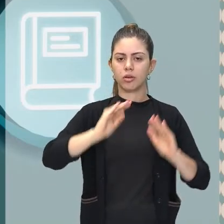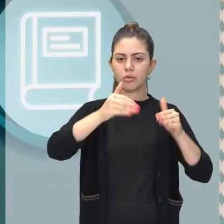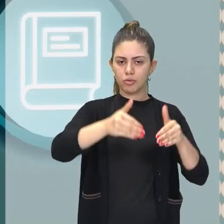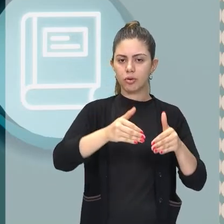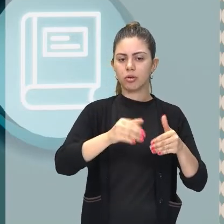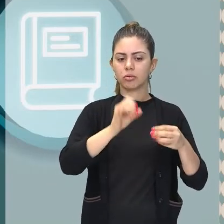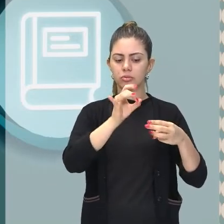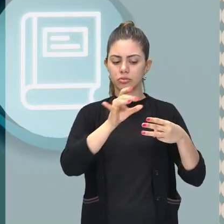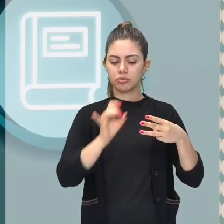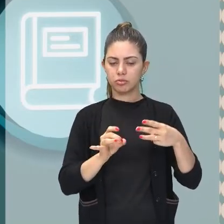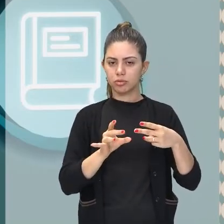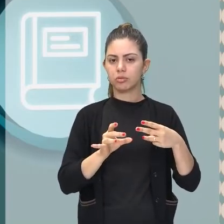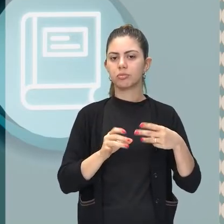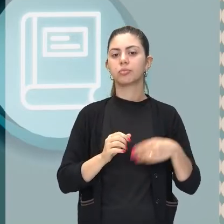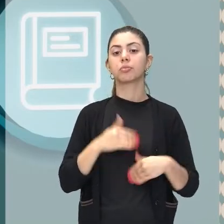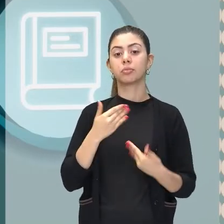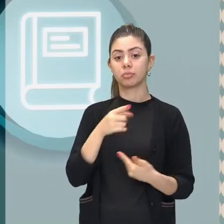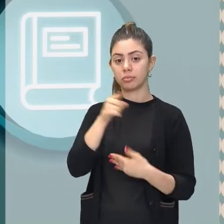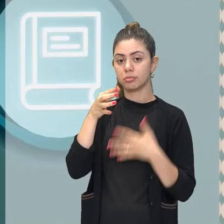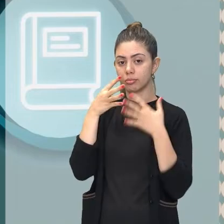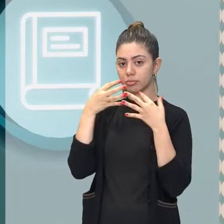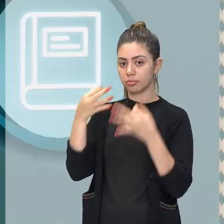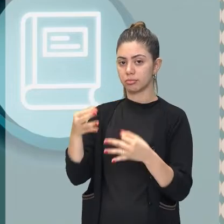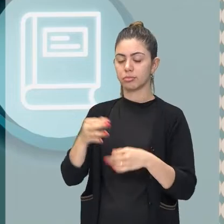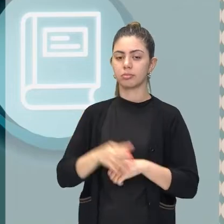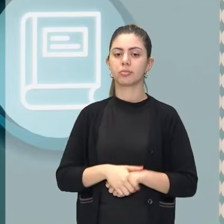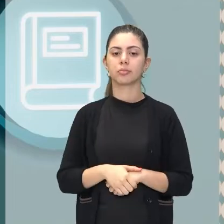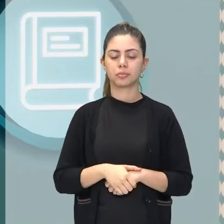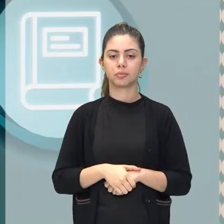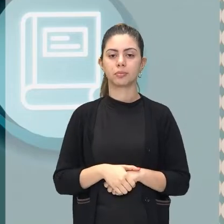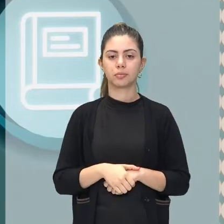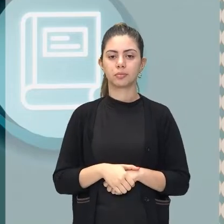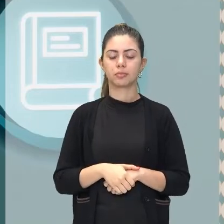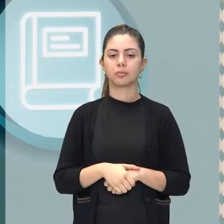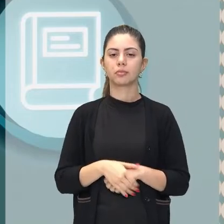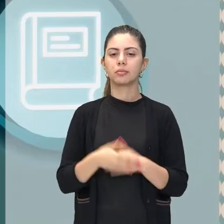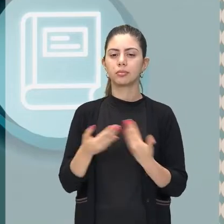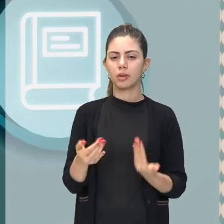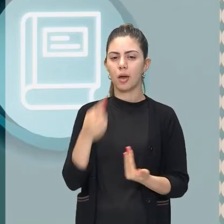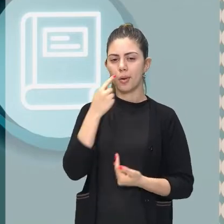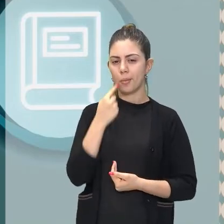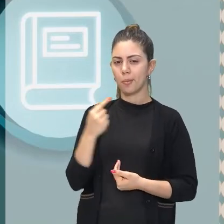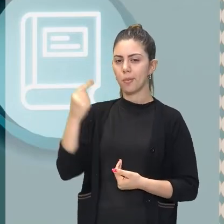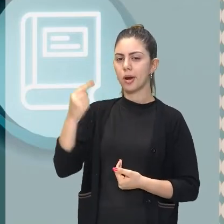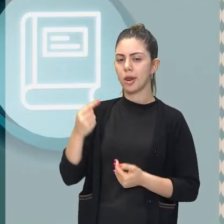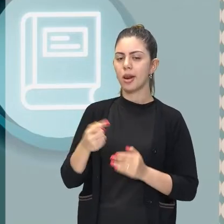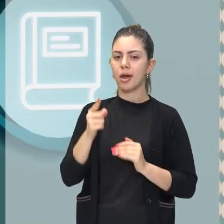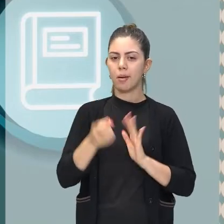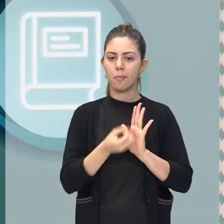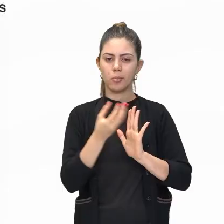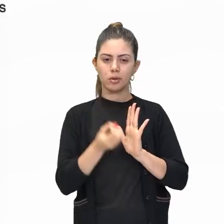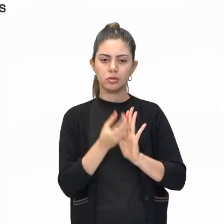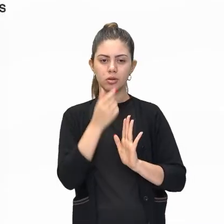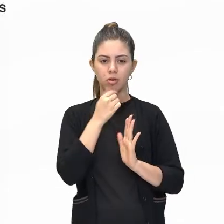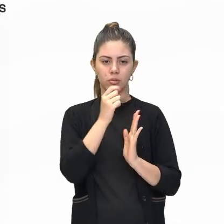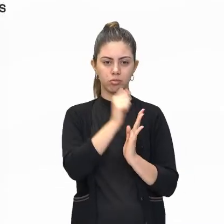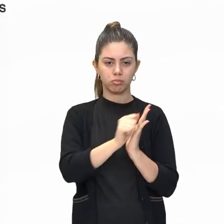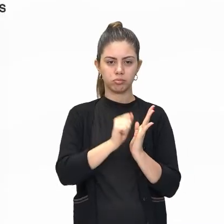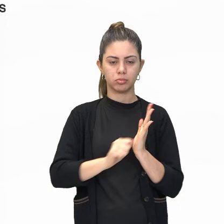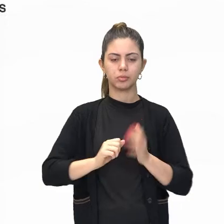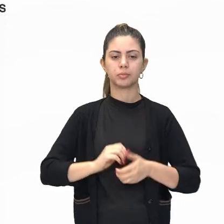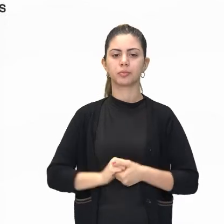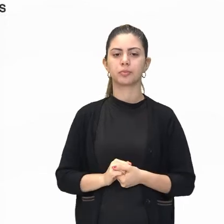desses escritores, tá? Então, atenção aí. Olha só a poesia que Vinícius de Moraes fez. Vamos